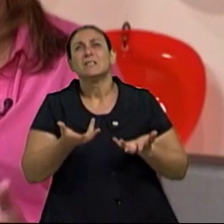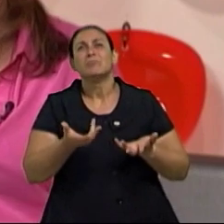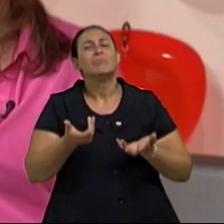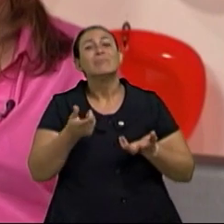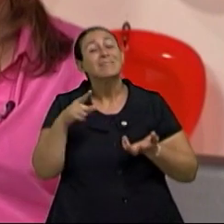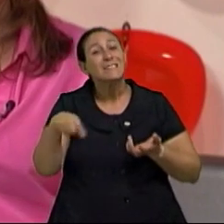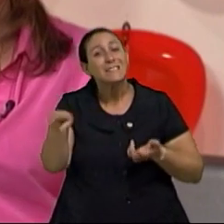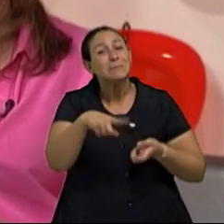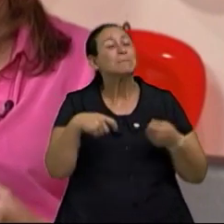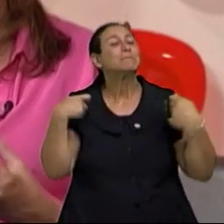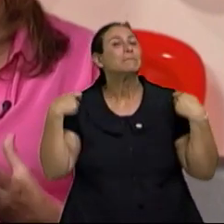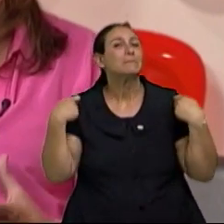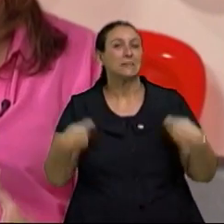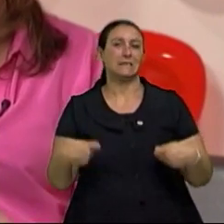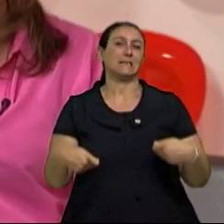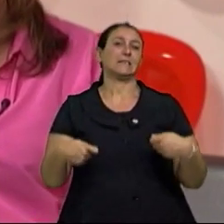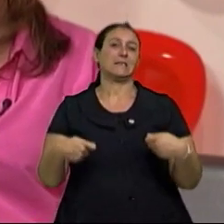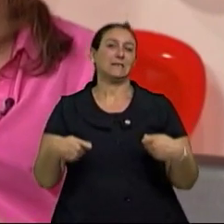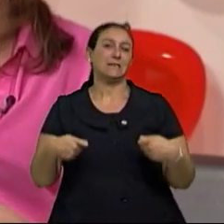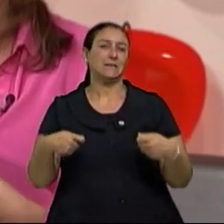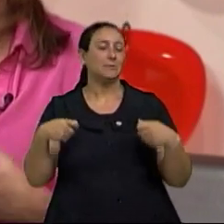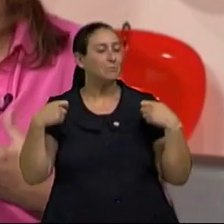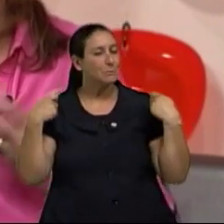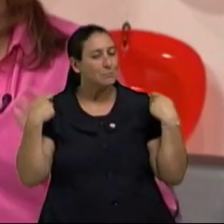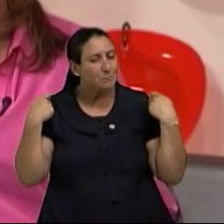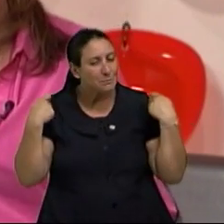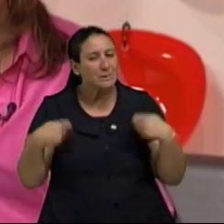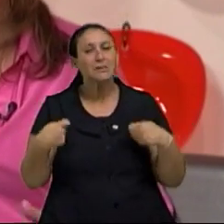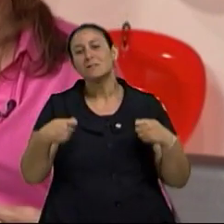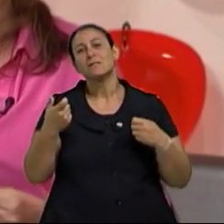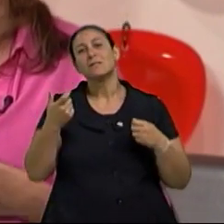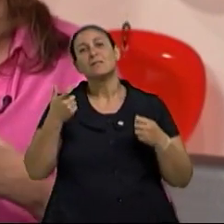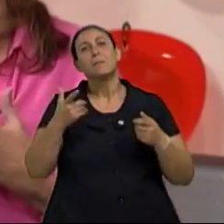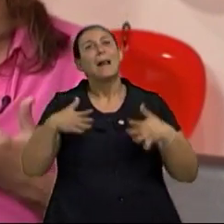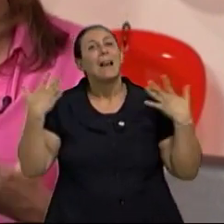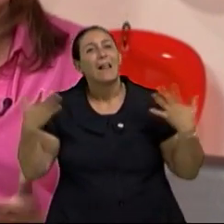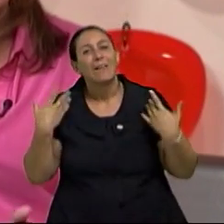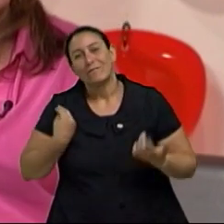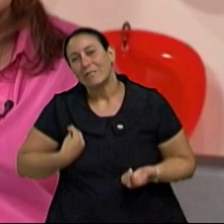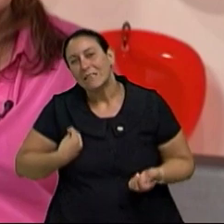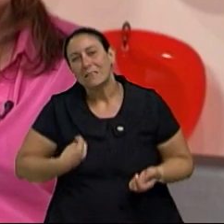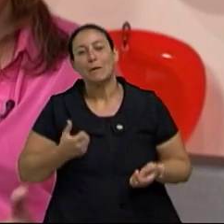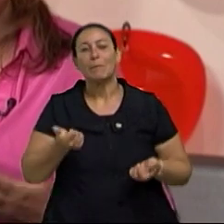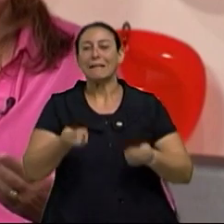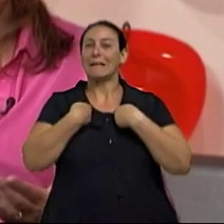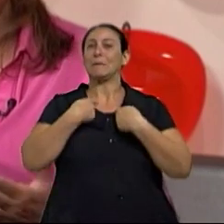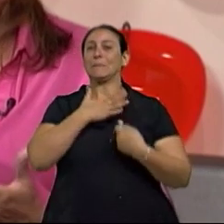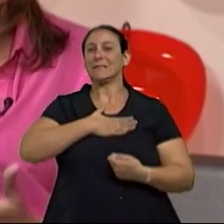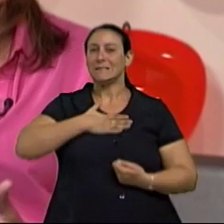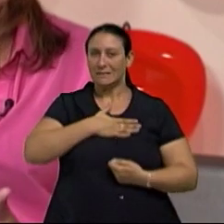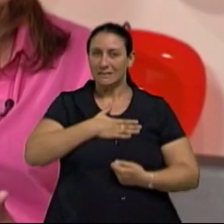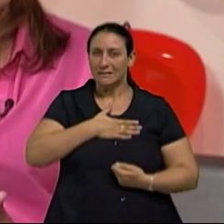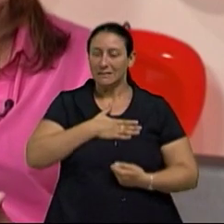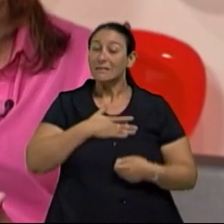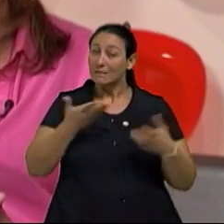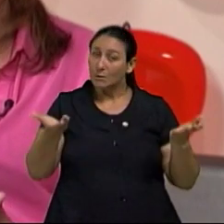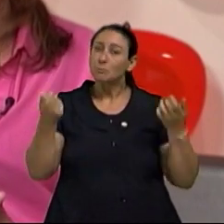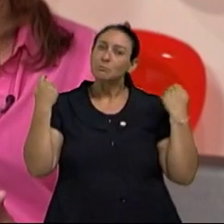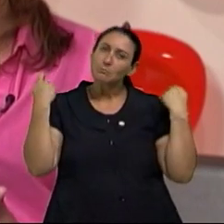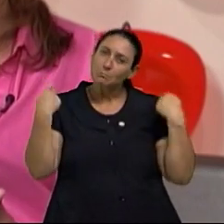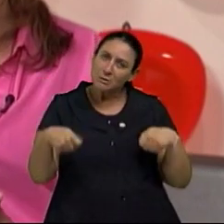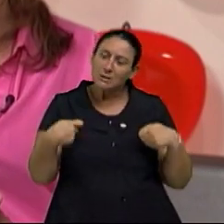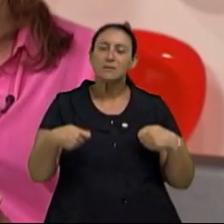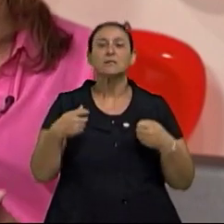eles precisam de dulçor para alegrar a vida, para se dar prazer. Então, que seja um